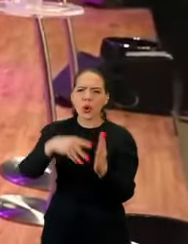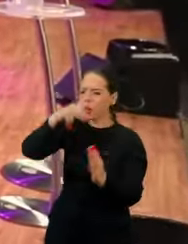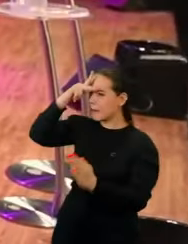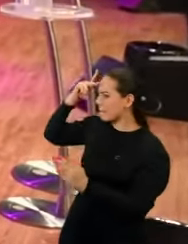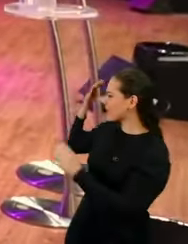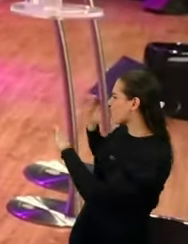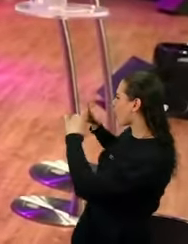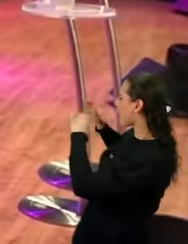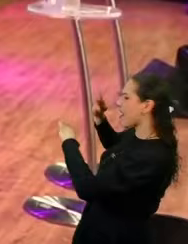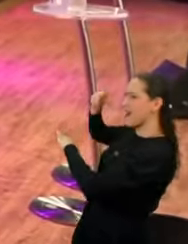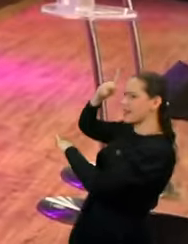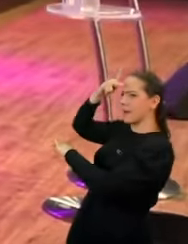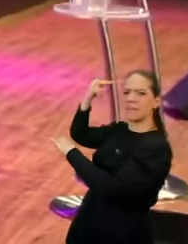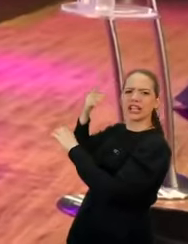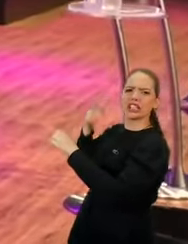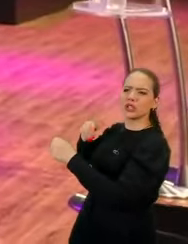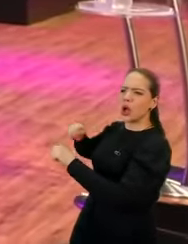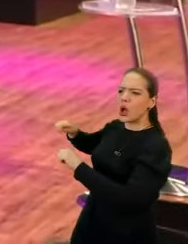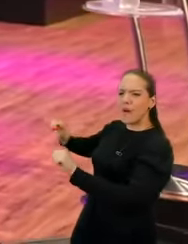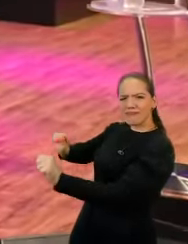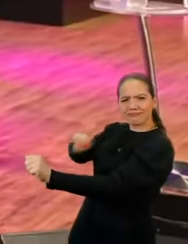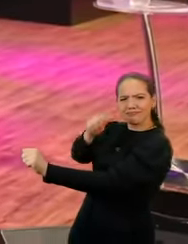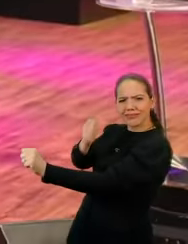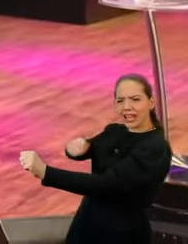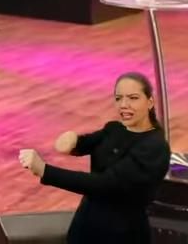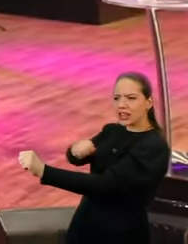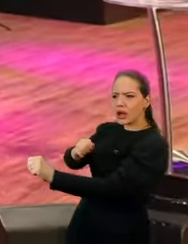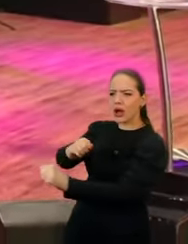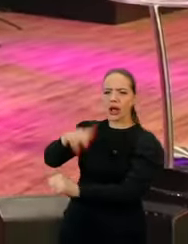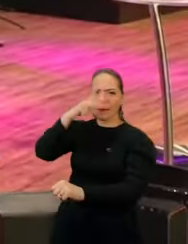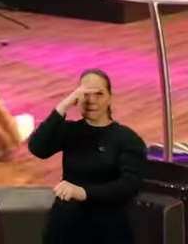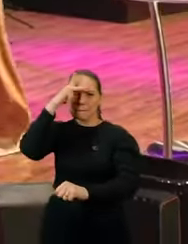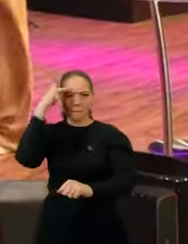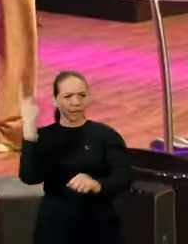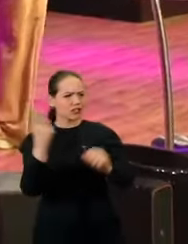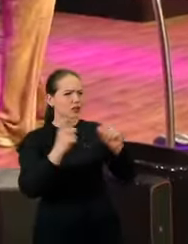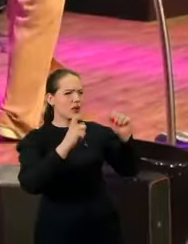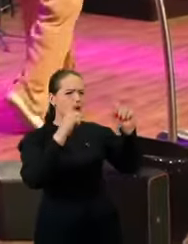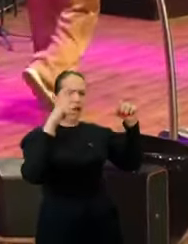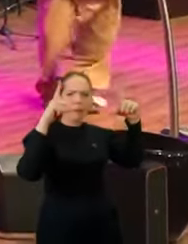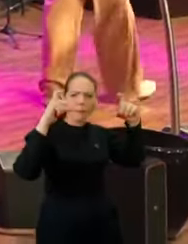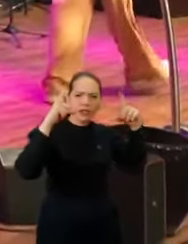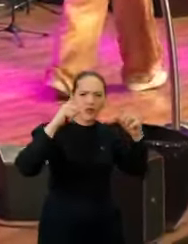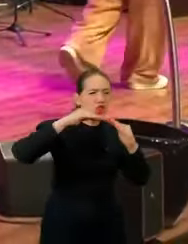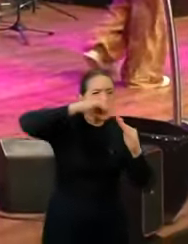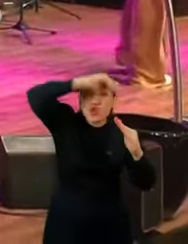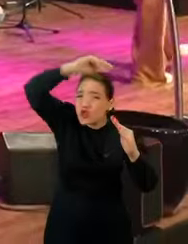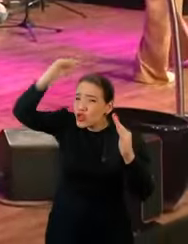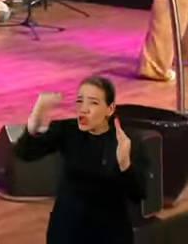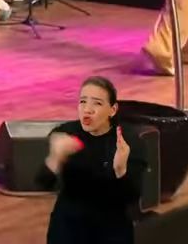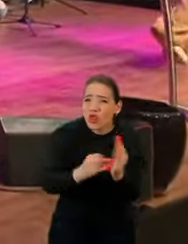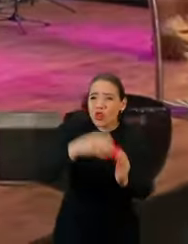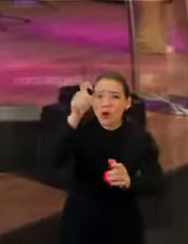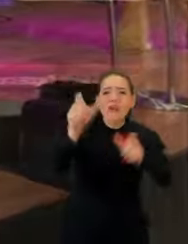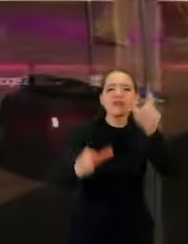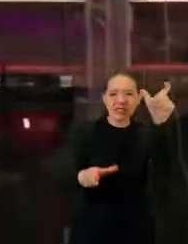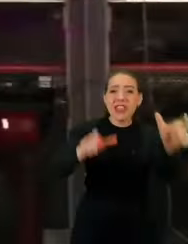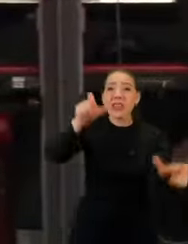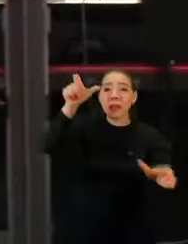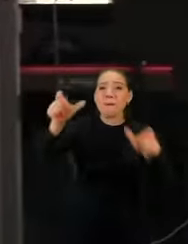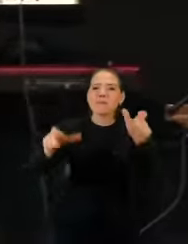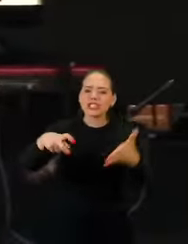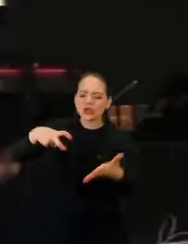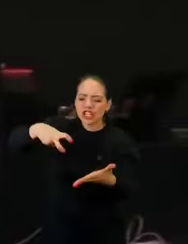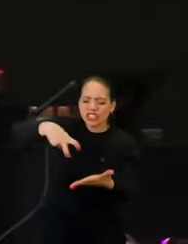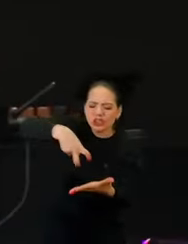da bateria. Isso, pessoal do mídias, quem puder ajoelha, todo mundo aqui, não tem espectadores aqui, todo